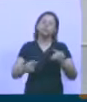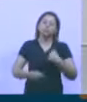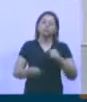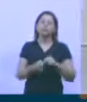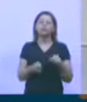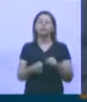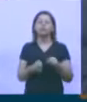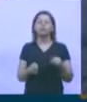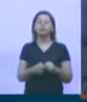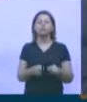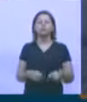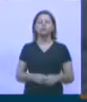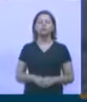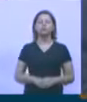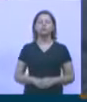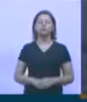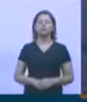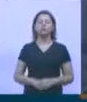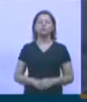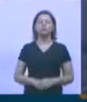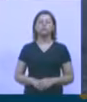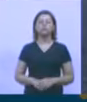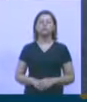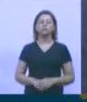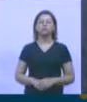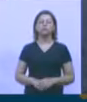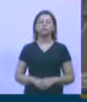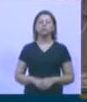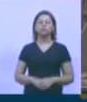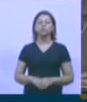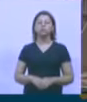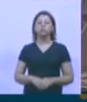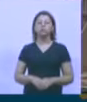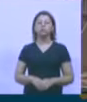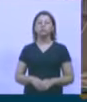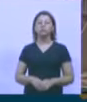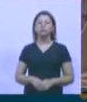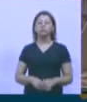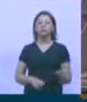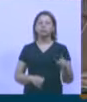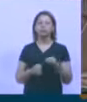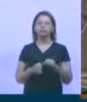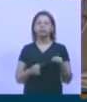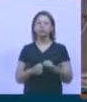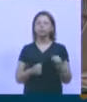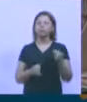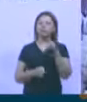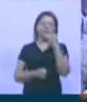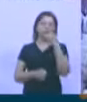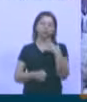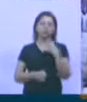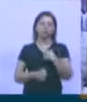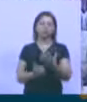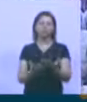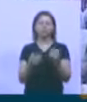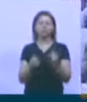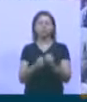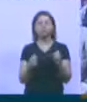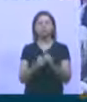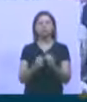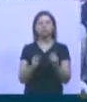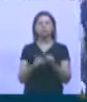me not to do the good things I know I should do. Elas não me fizeram fazer o bem que eu queria fazer.